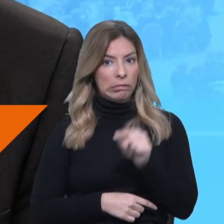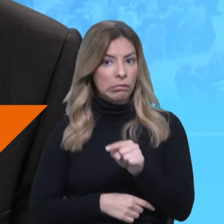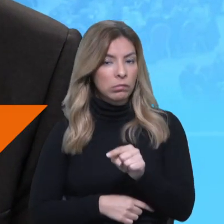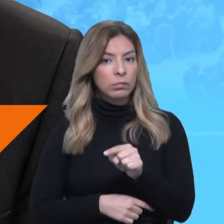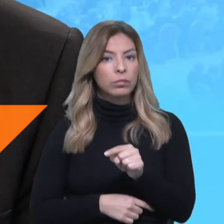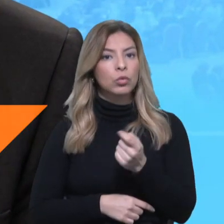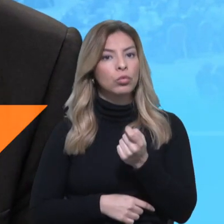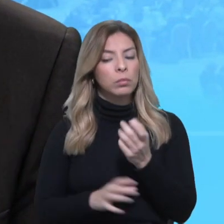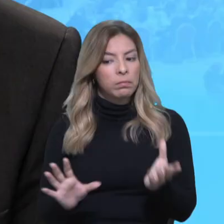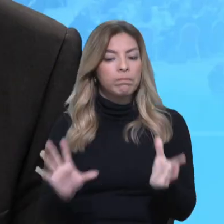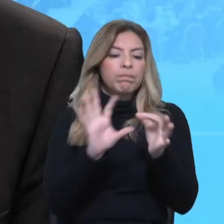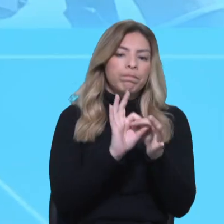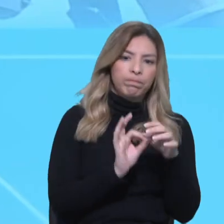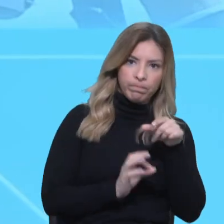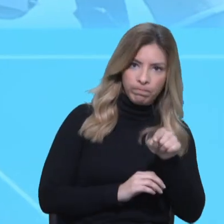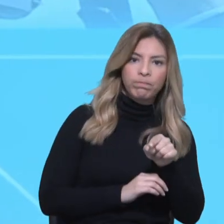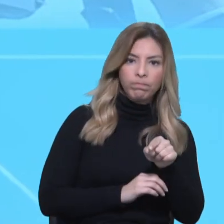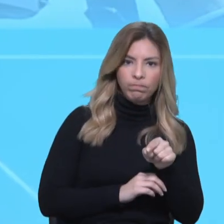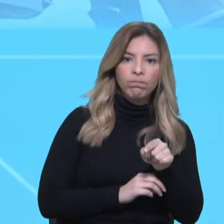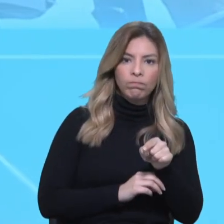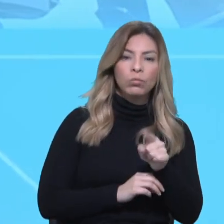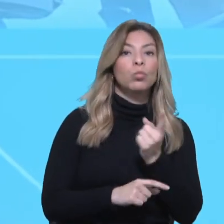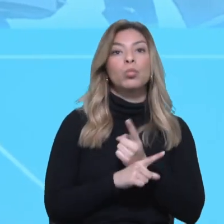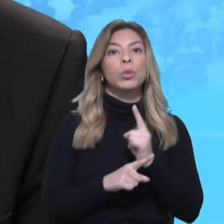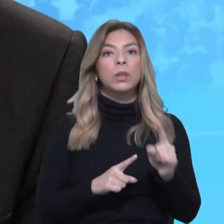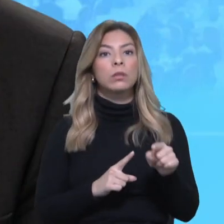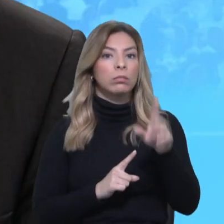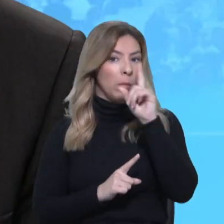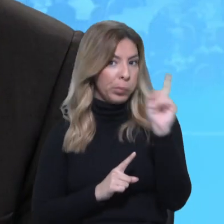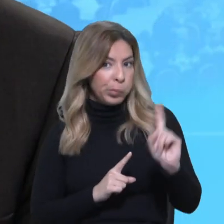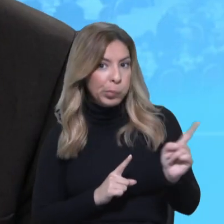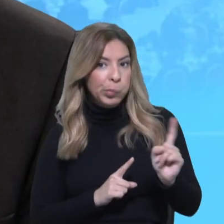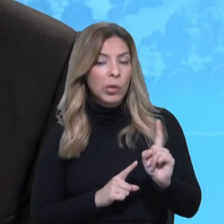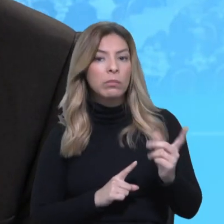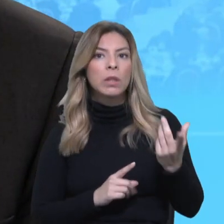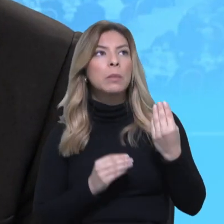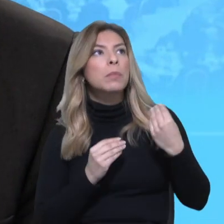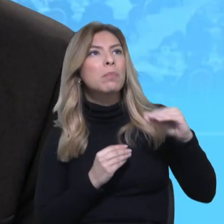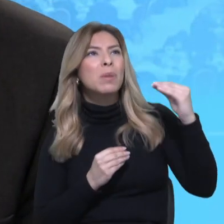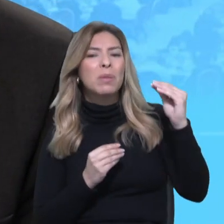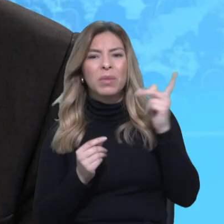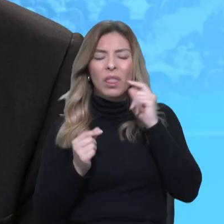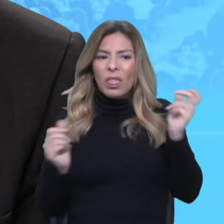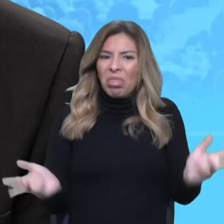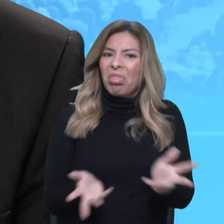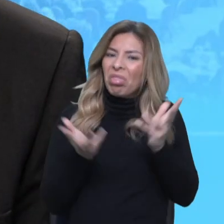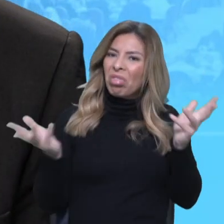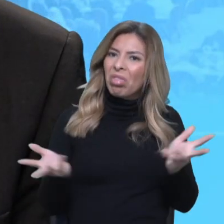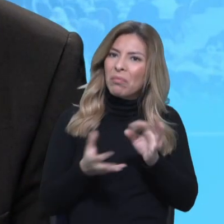também ancorada nesse mistério, porque senão tornamos-nos demasiado banais. E